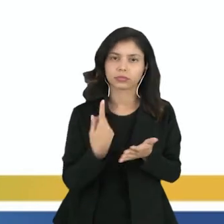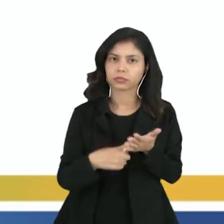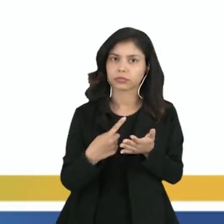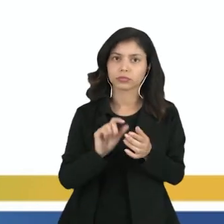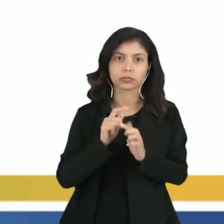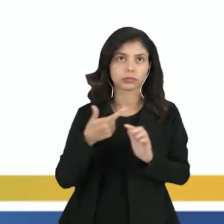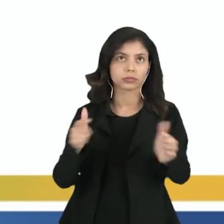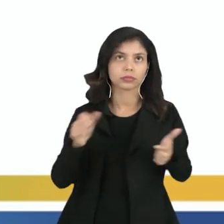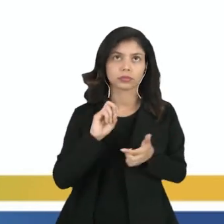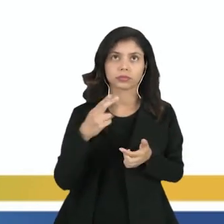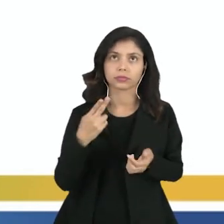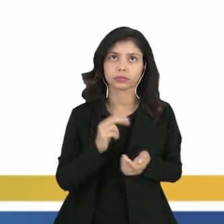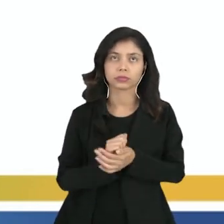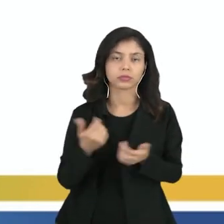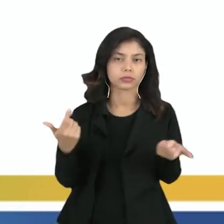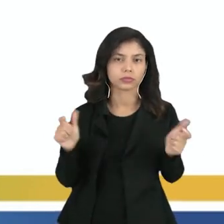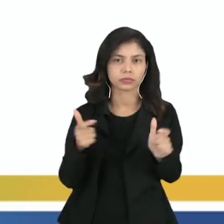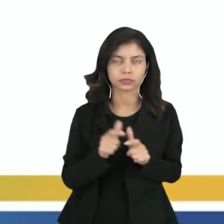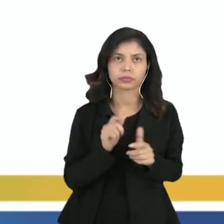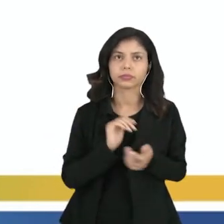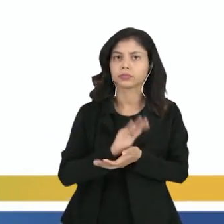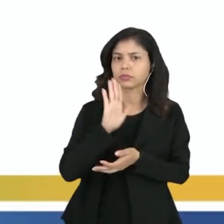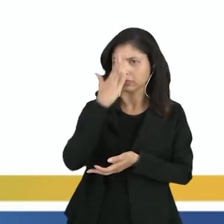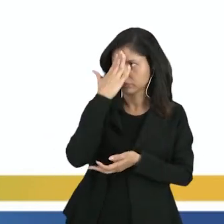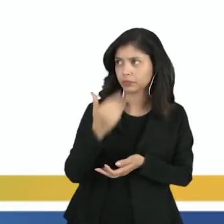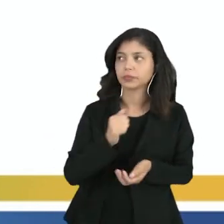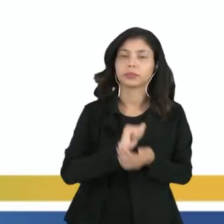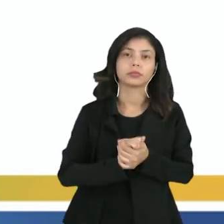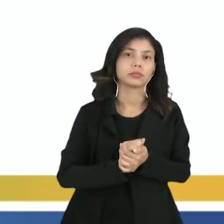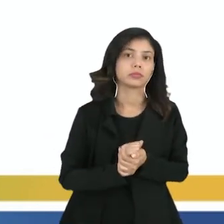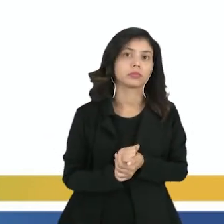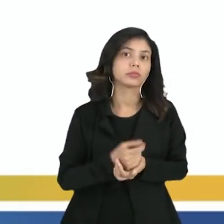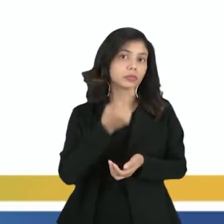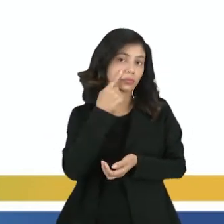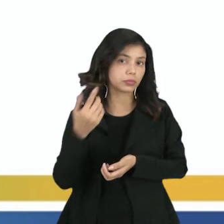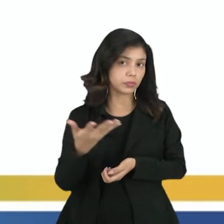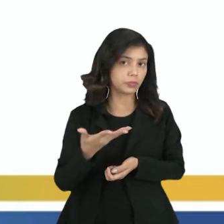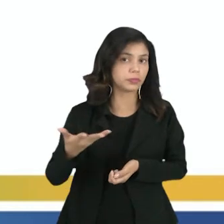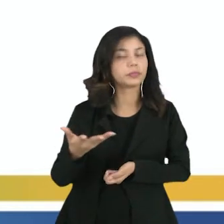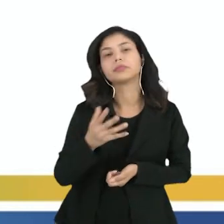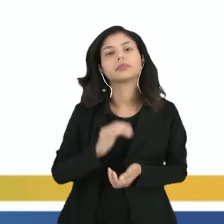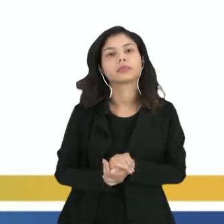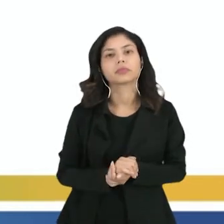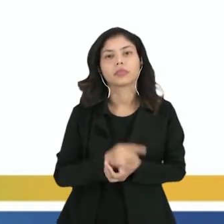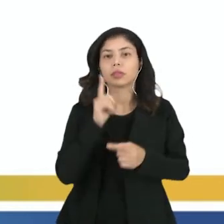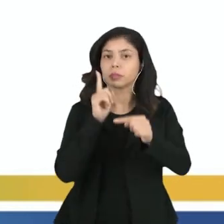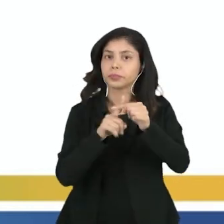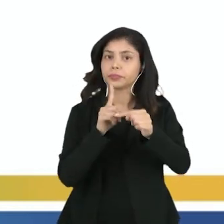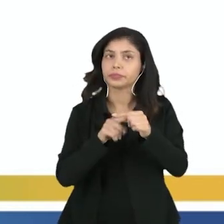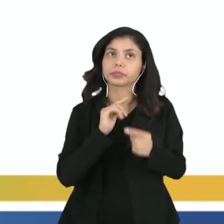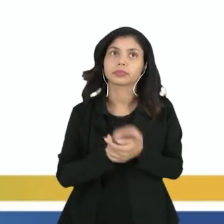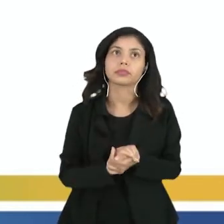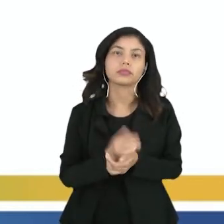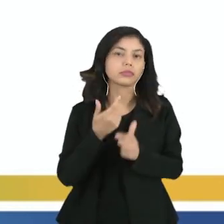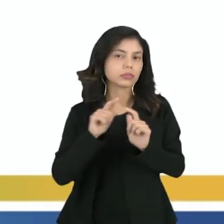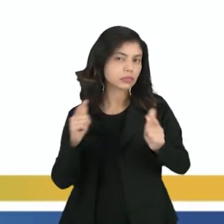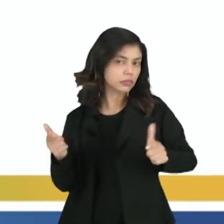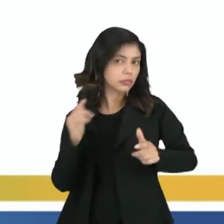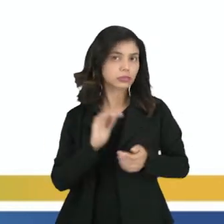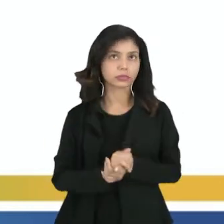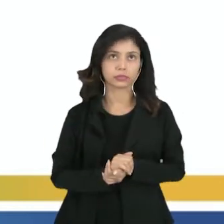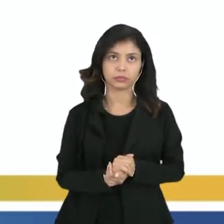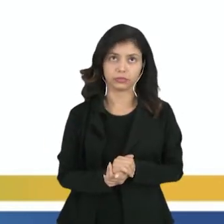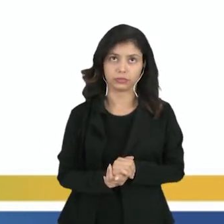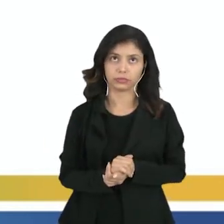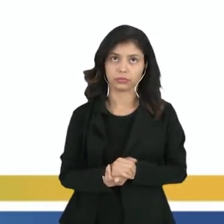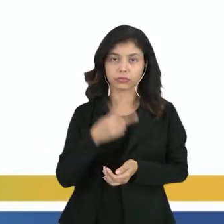ou decrescente. Nós já sabemos que quando a base é positiva, ela é crescente, né? Vamos ver aqui a